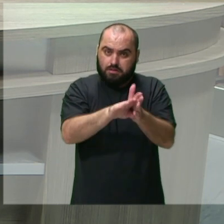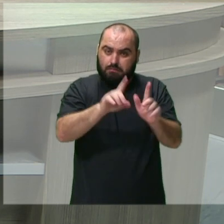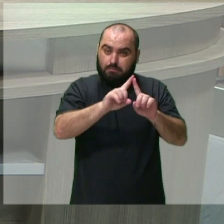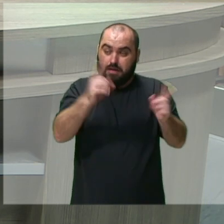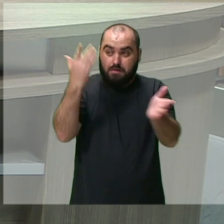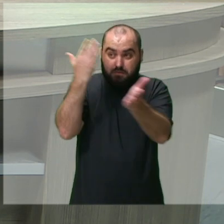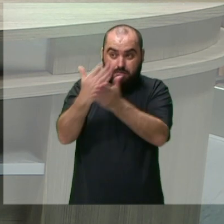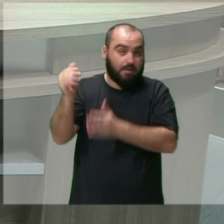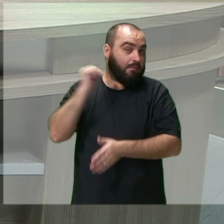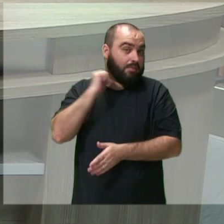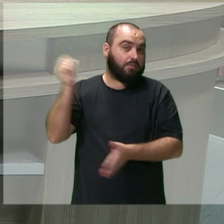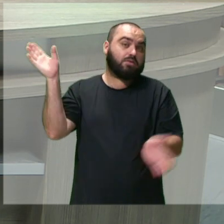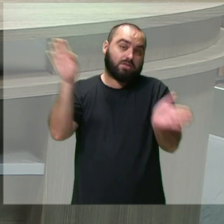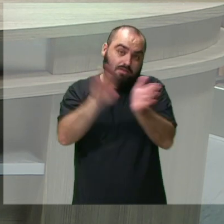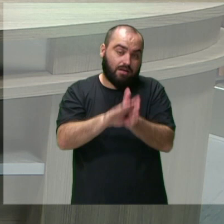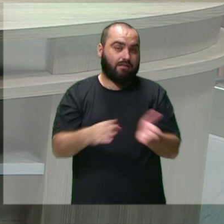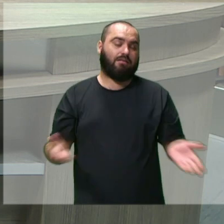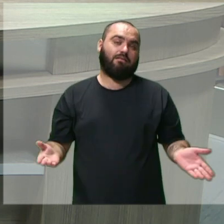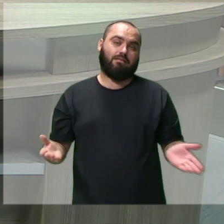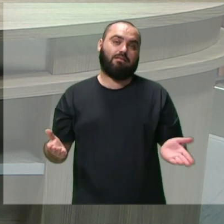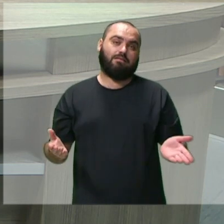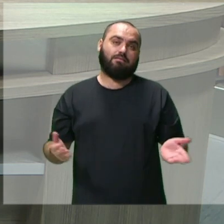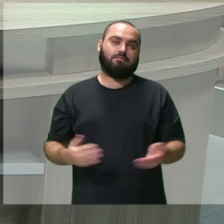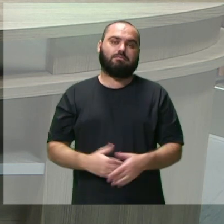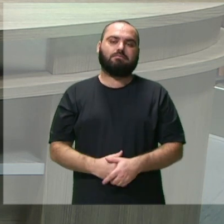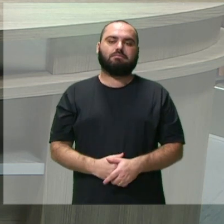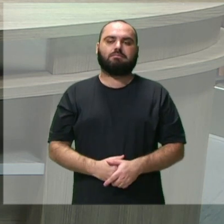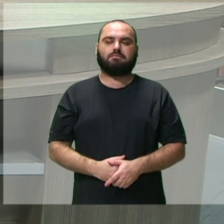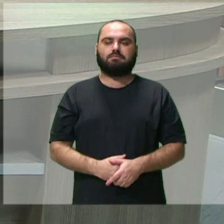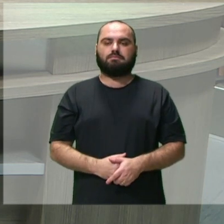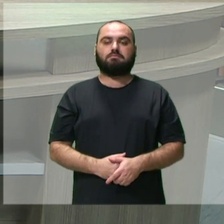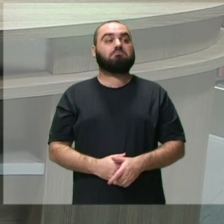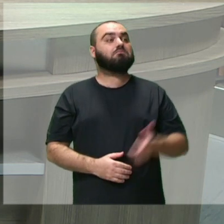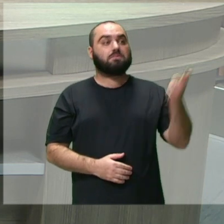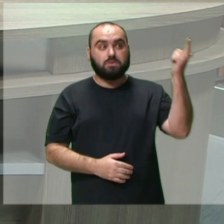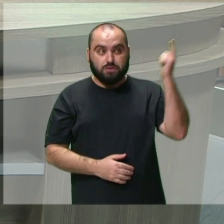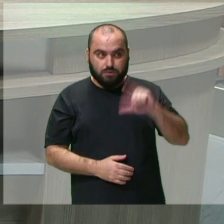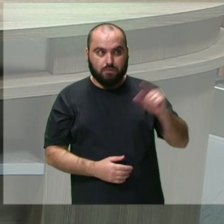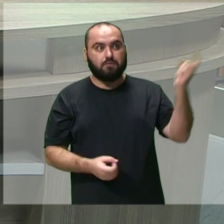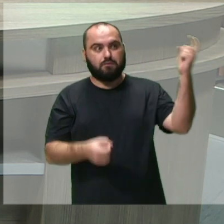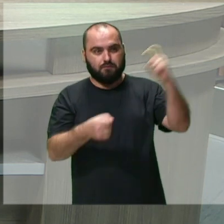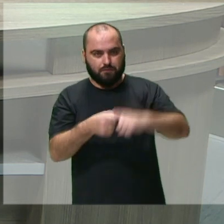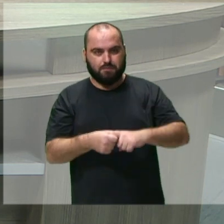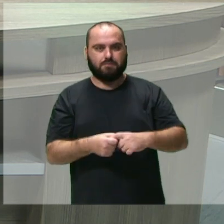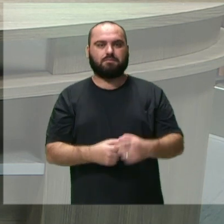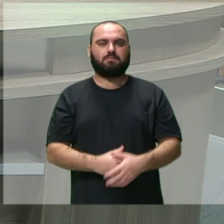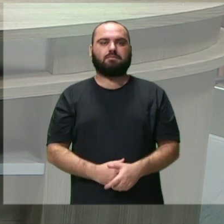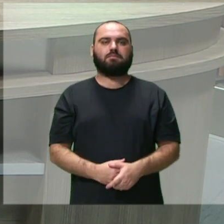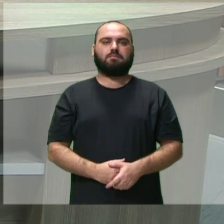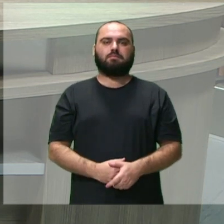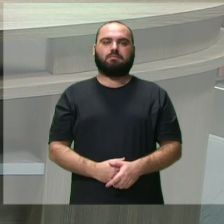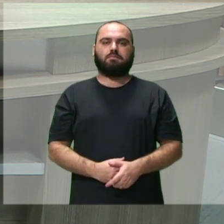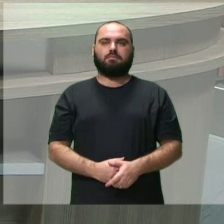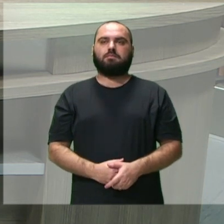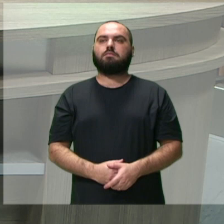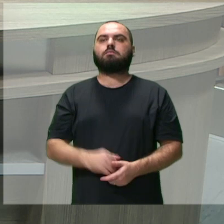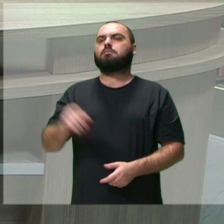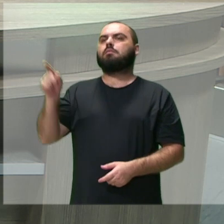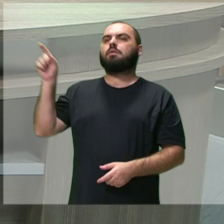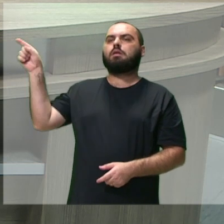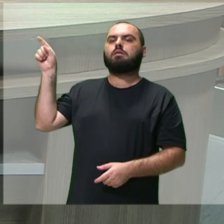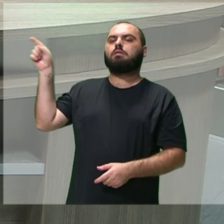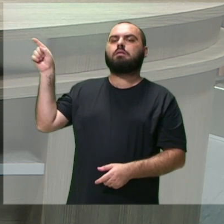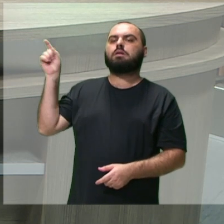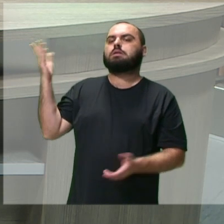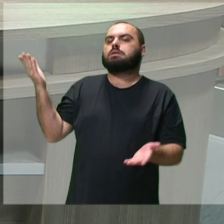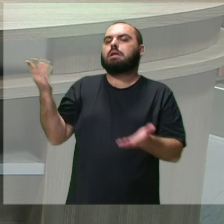Início provavelmente de abril, já estarão chegando aqui. Mais uma vez, né? E essa